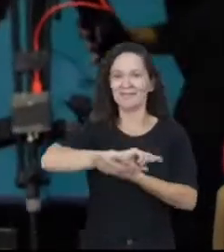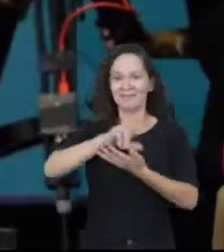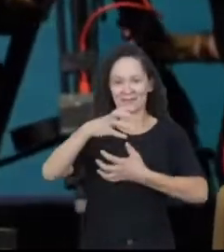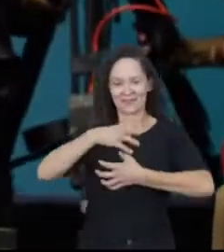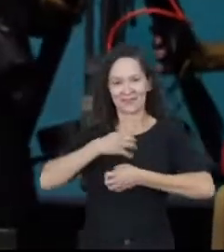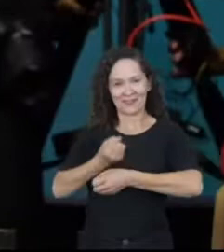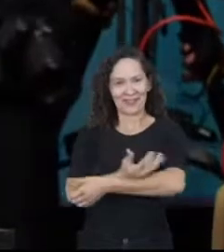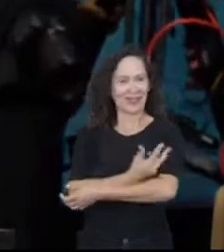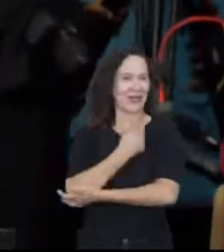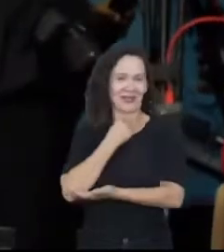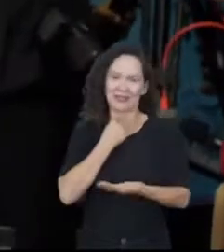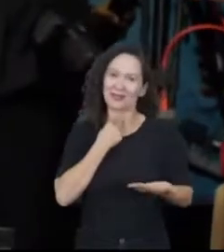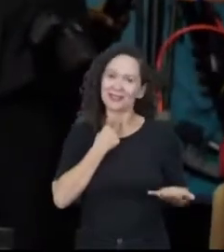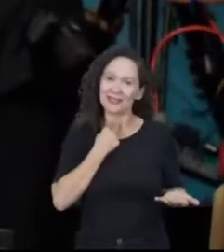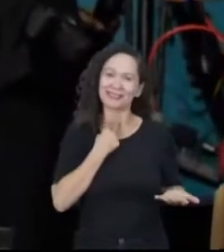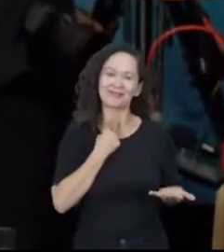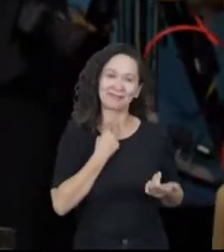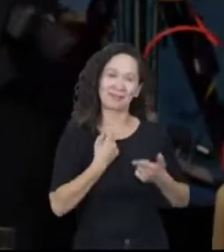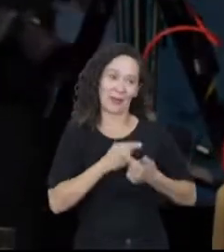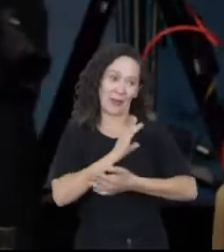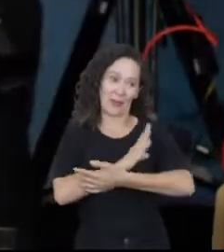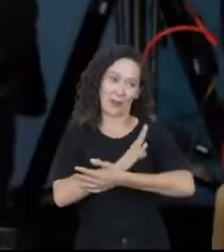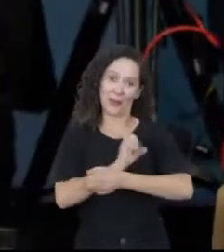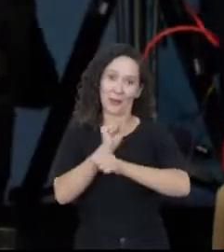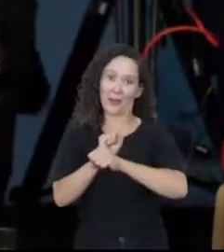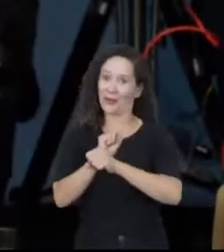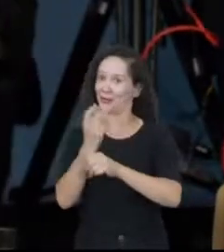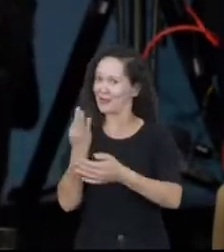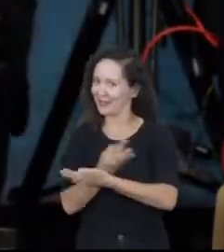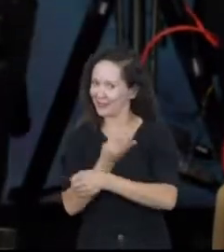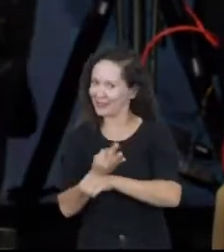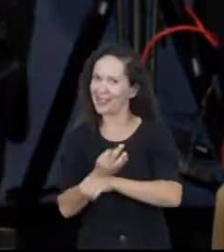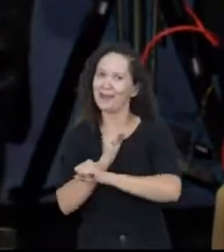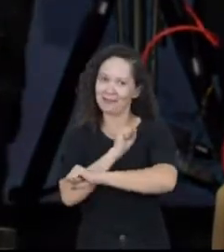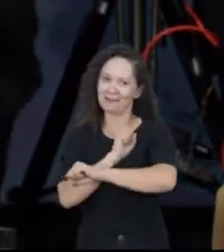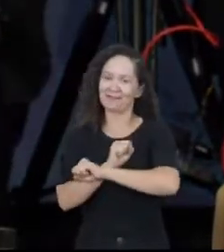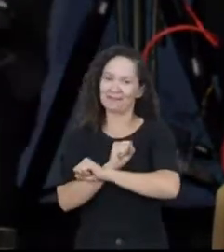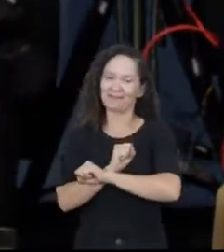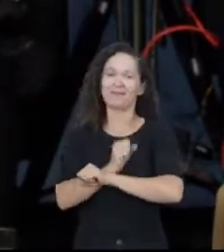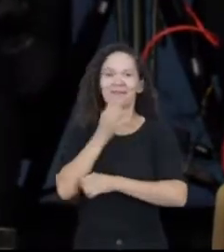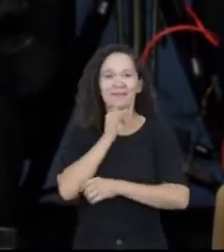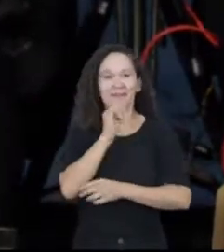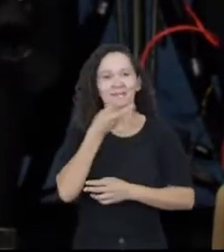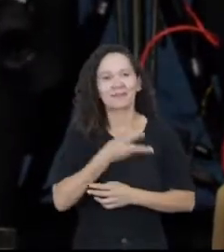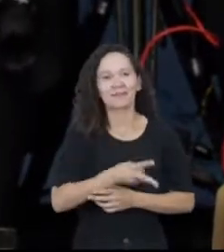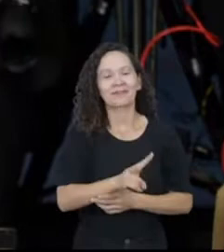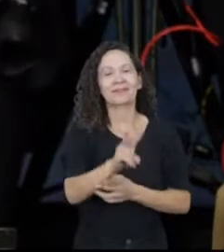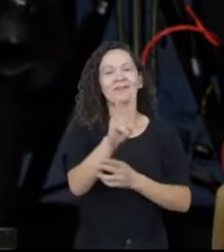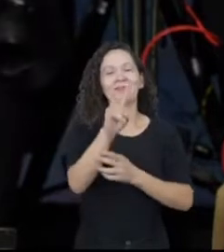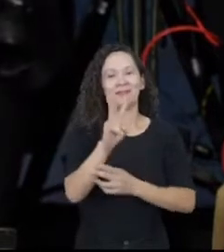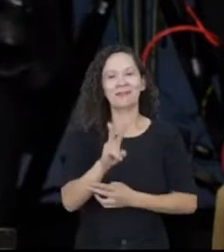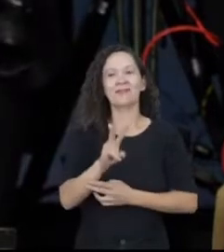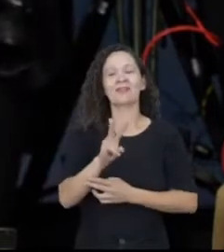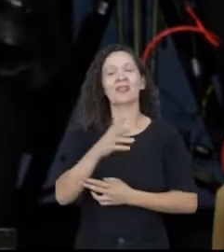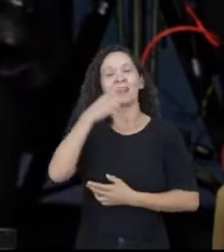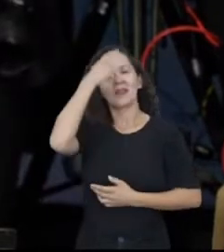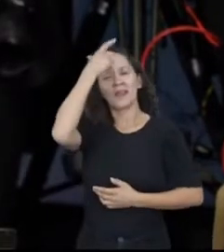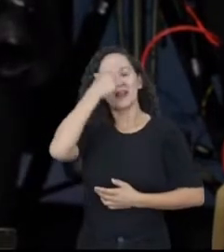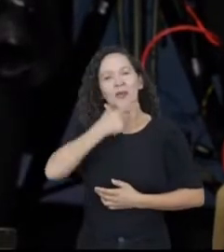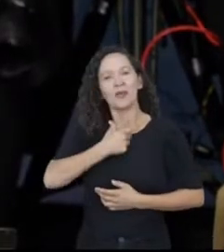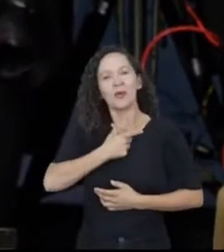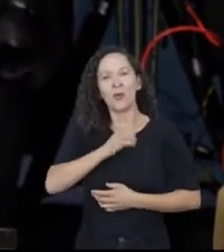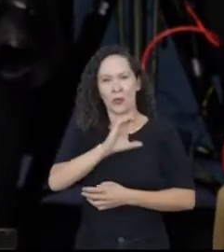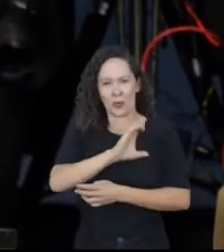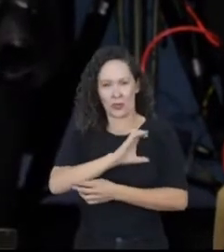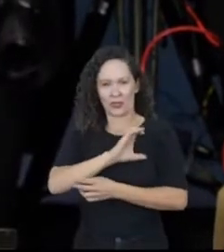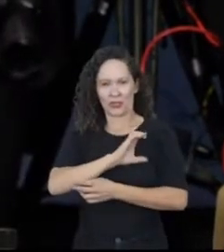quem sabe, o coração não aguenta. E eu digo sempre que, pelo fato de ser corintiano, eu acho que o coração